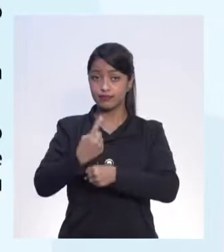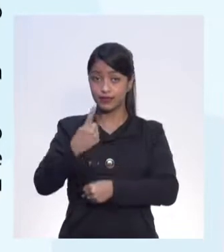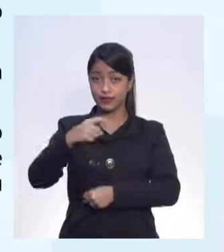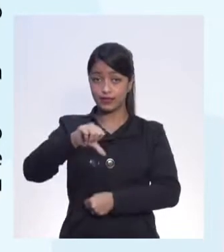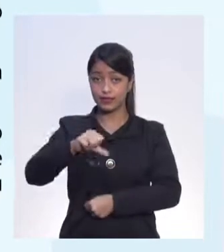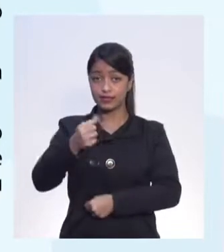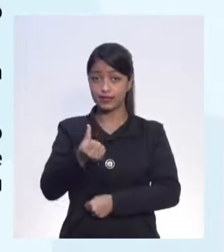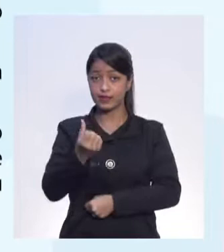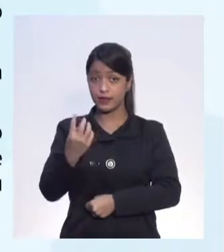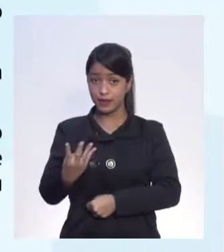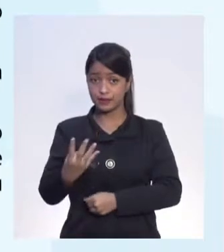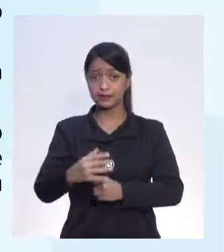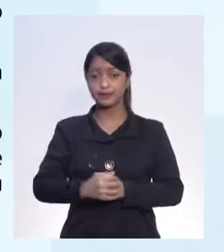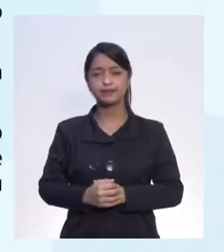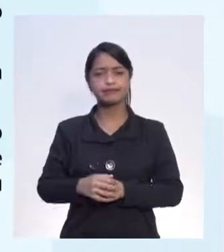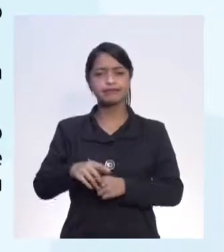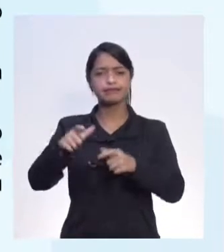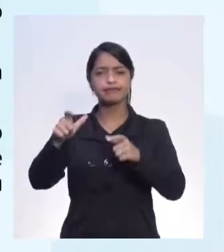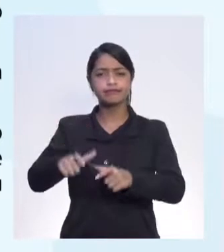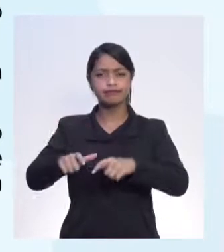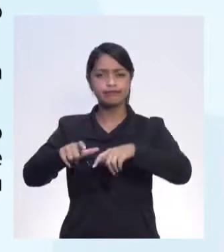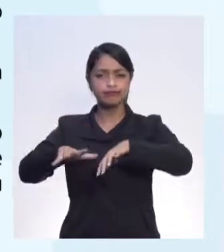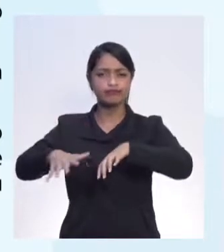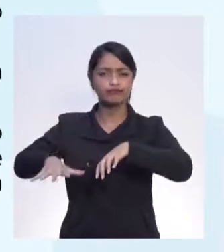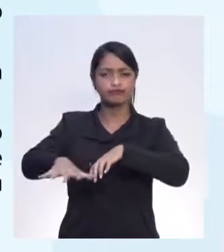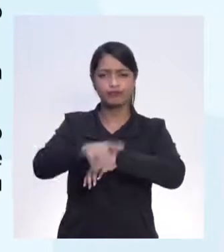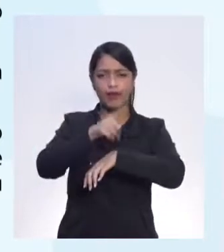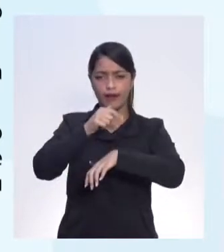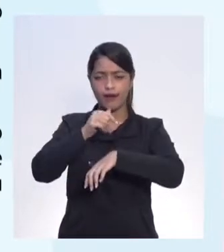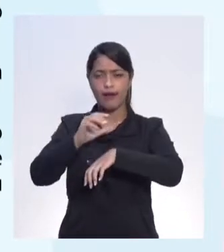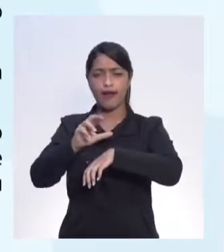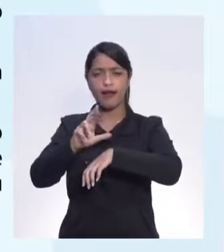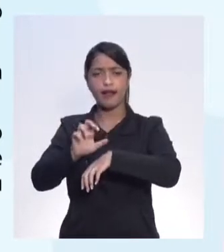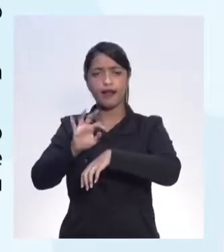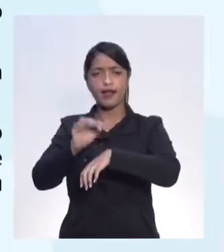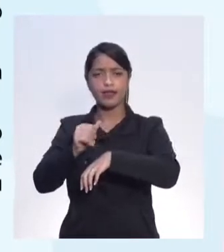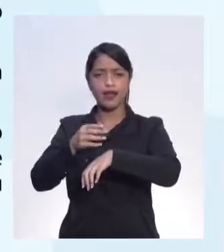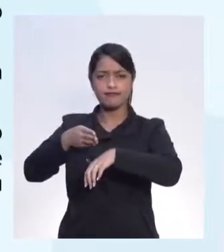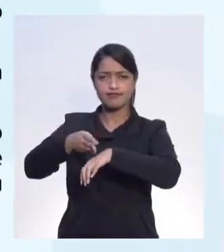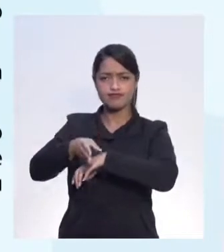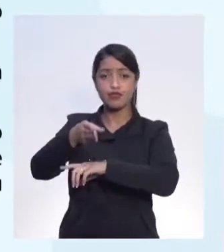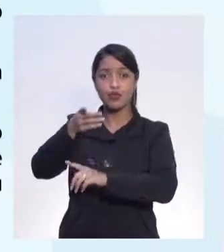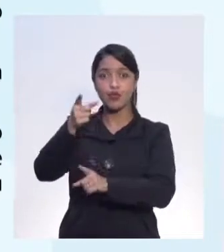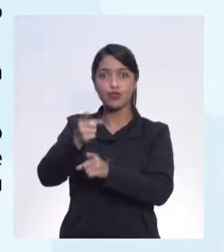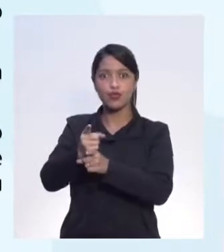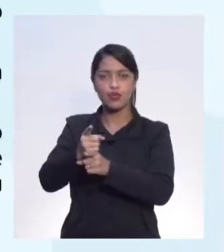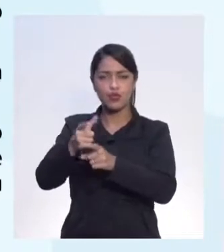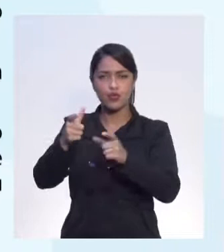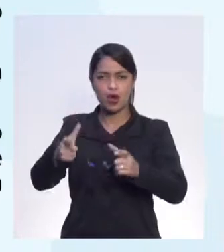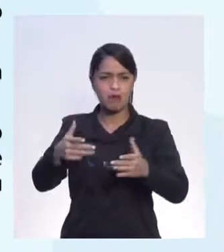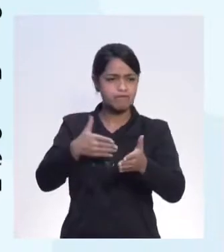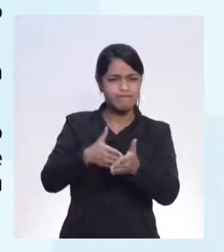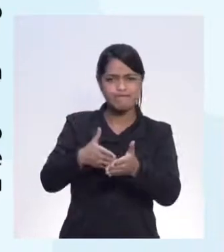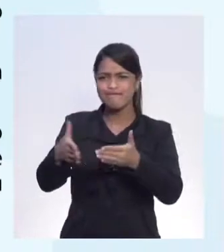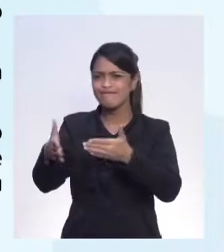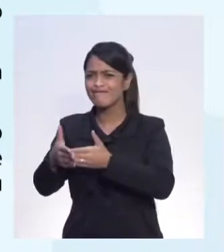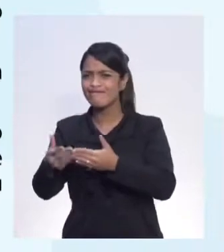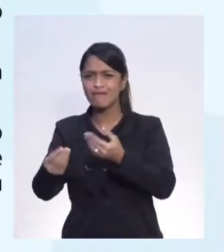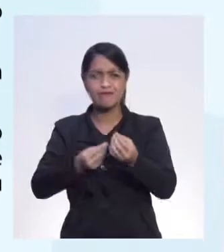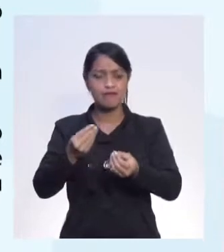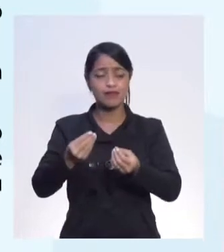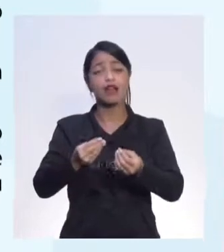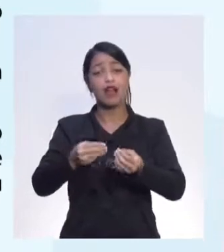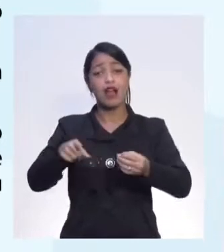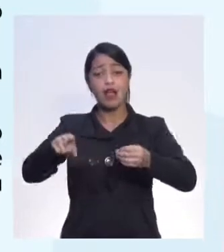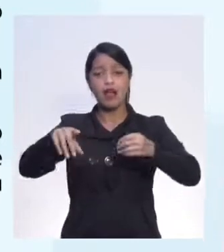Foram despertar na ilha de Creta, onde logo descobriram o labirinto. Era um palácio imenso, com